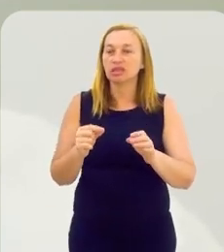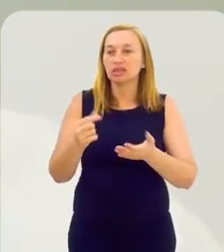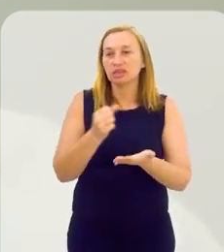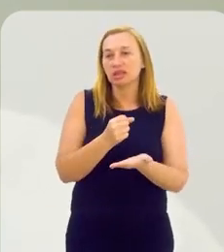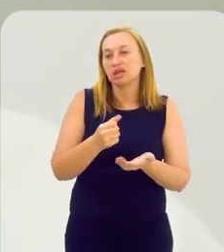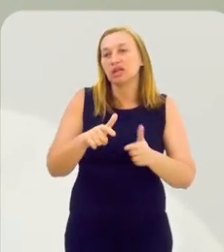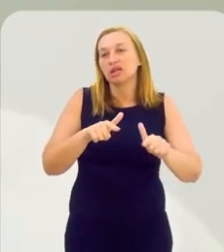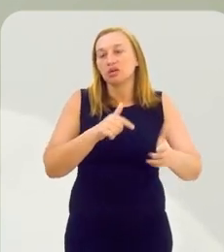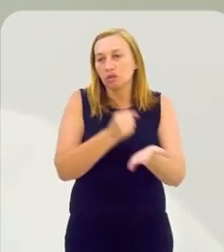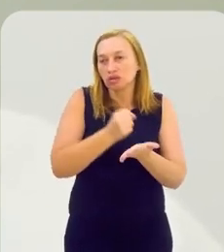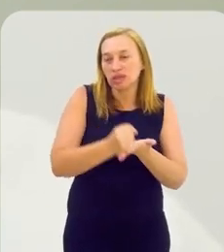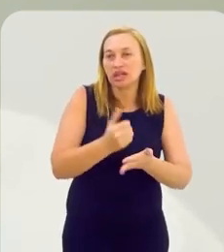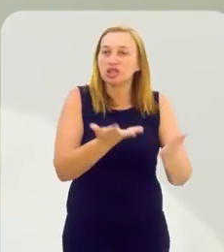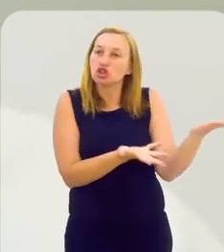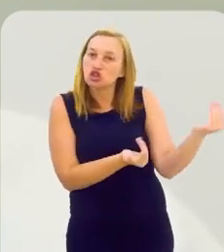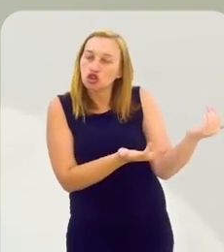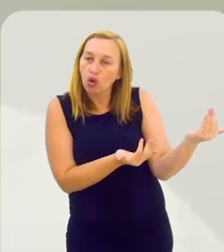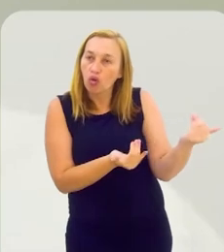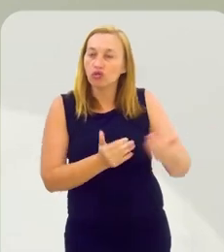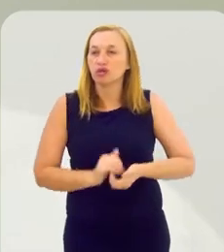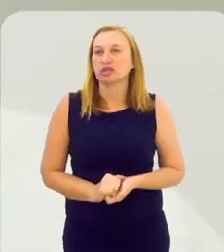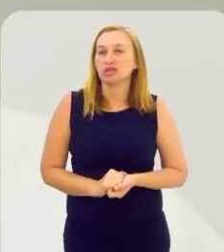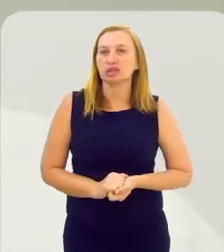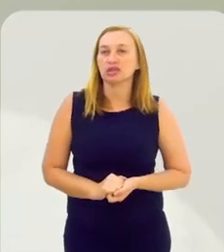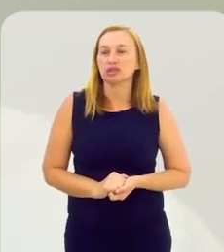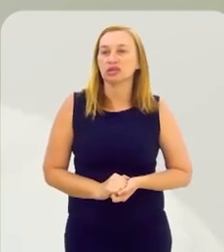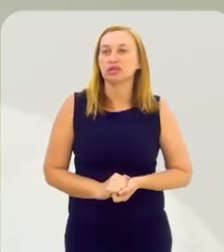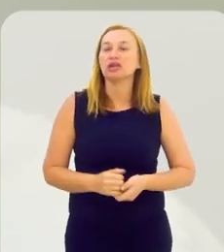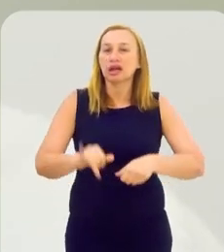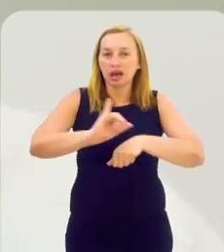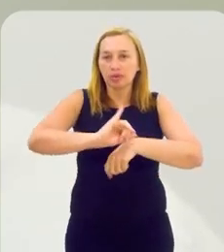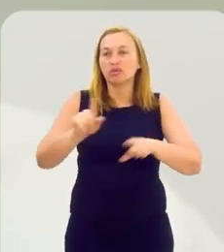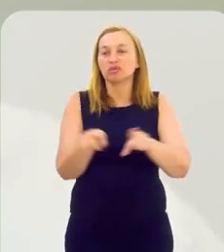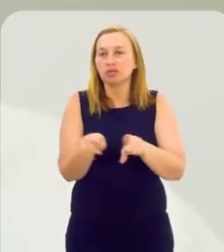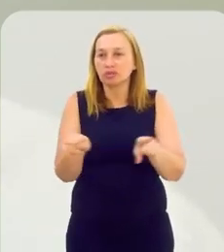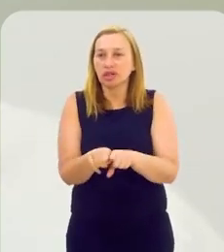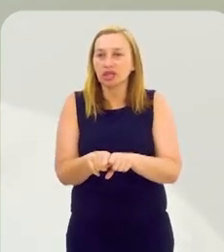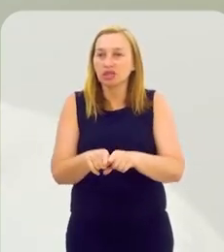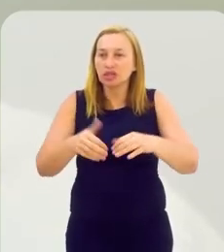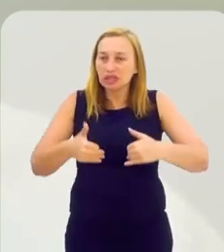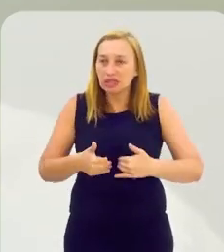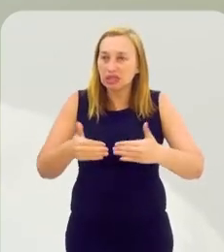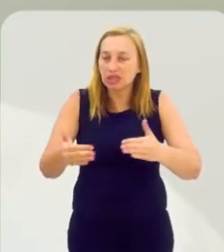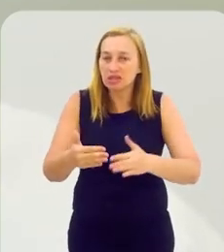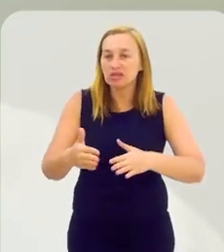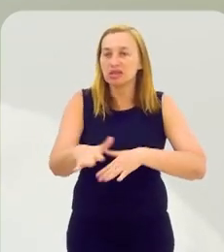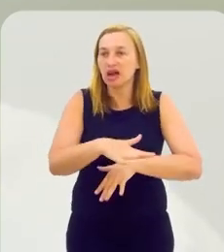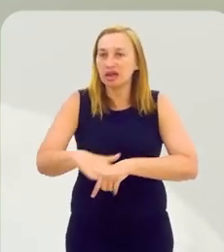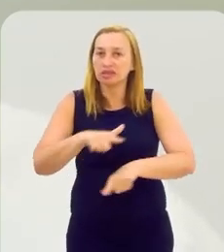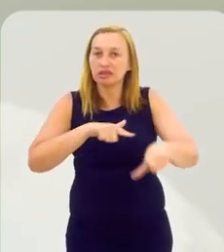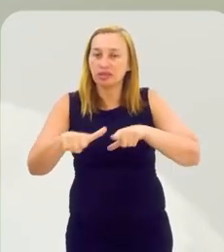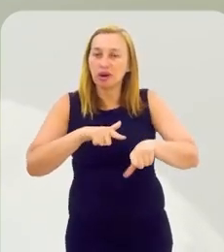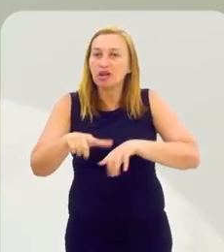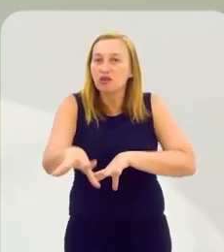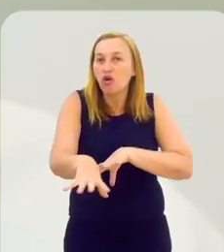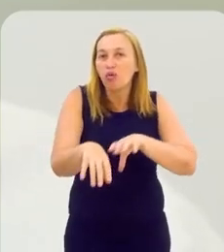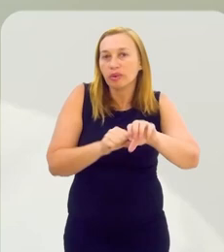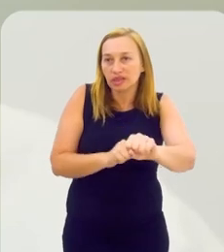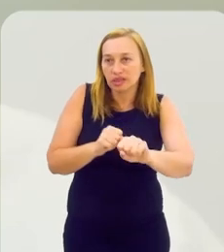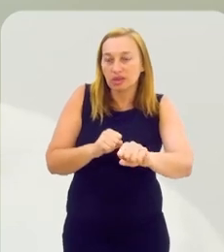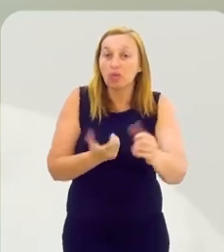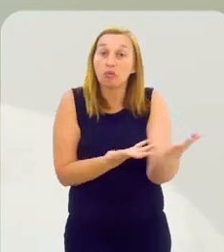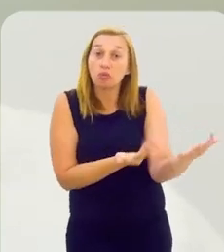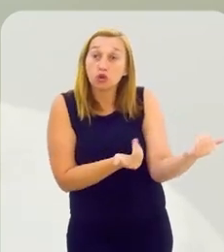anos do nosso estado e também da capital, de tal forma que acabamos atuando como porta de entrada no mercado de trabalho, como